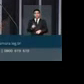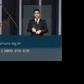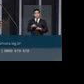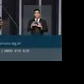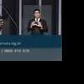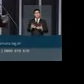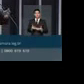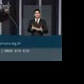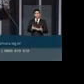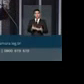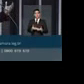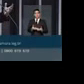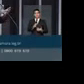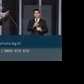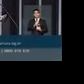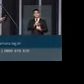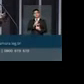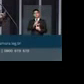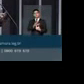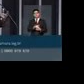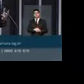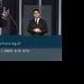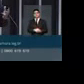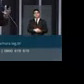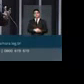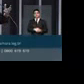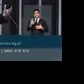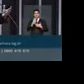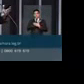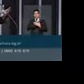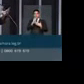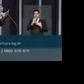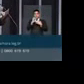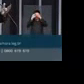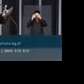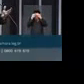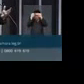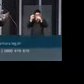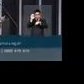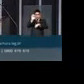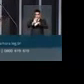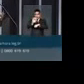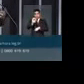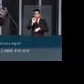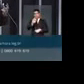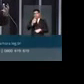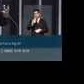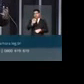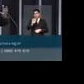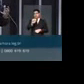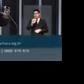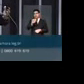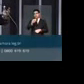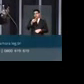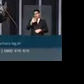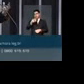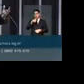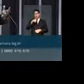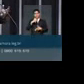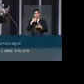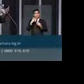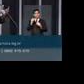forma de mostrar que alguns tribunais regionais sofrem